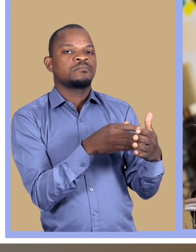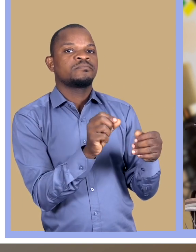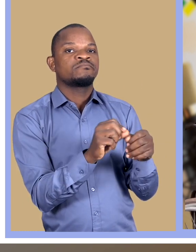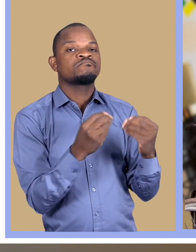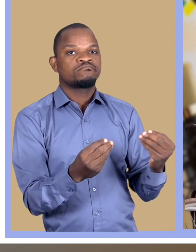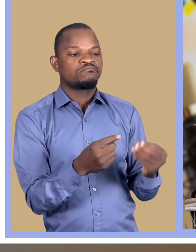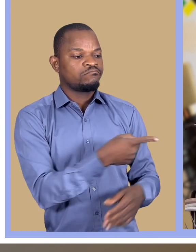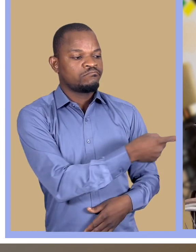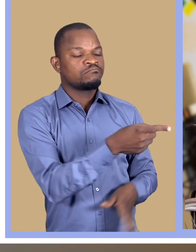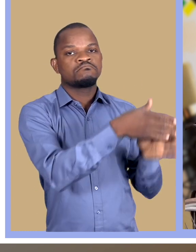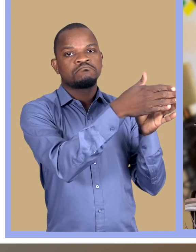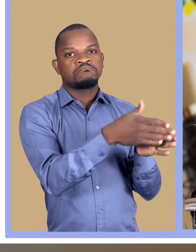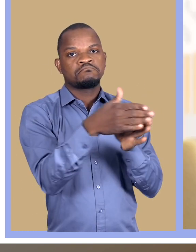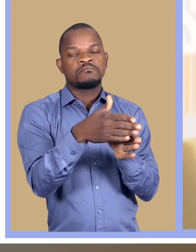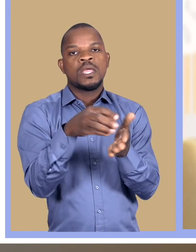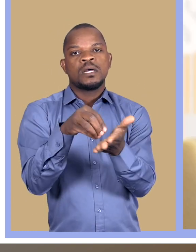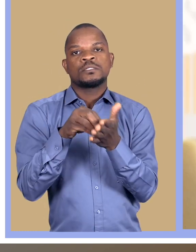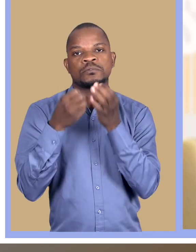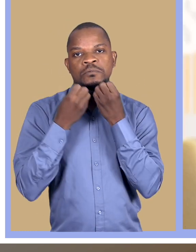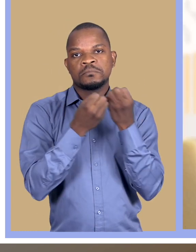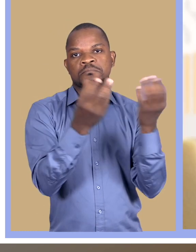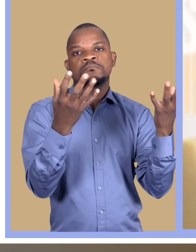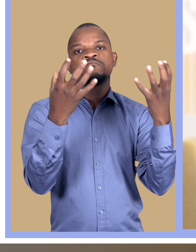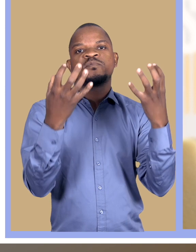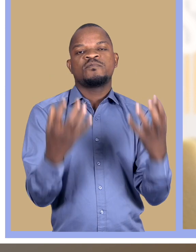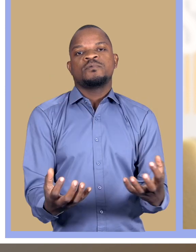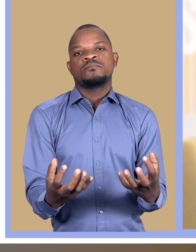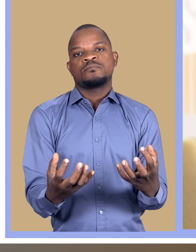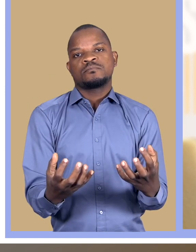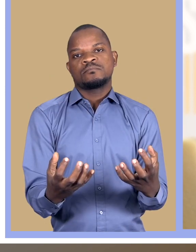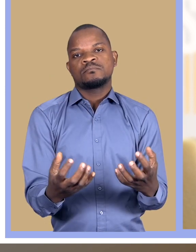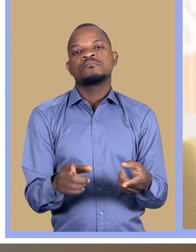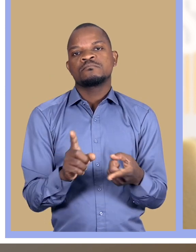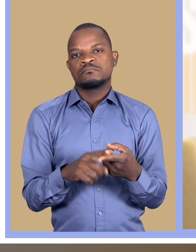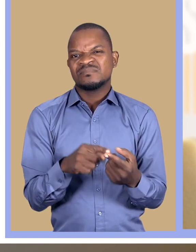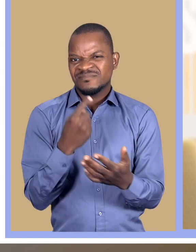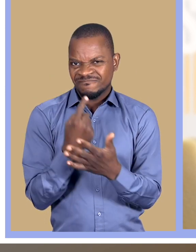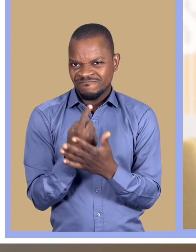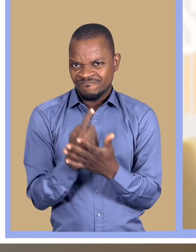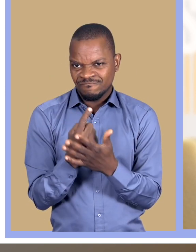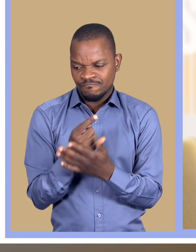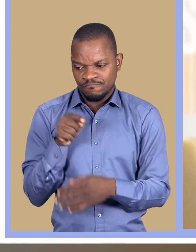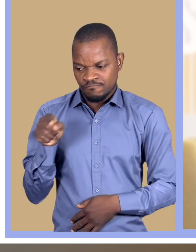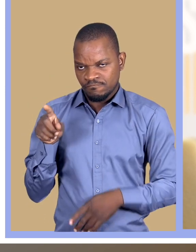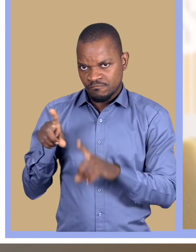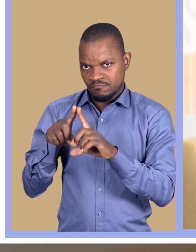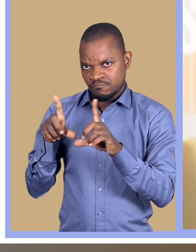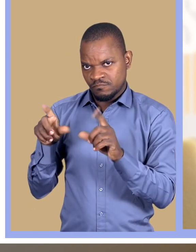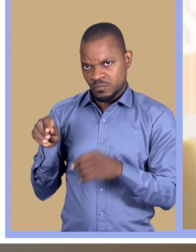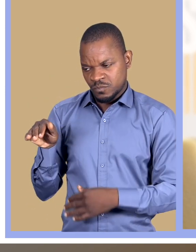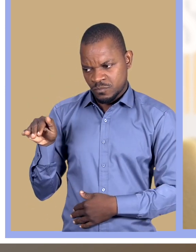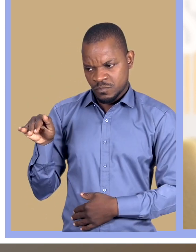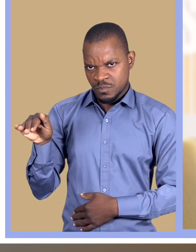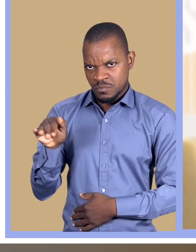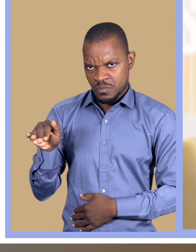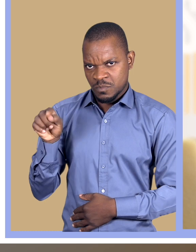O cidadão também não terá acesso a esta informação ambiental. Portanto, nós investirmos também na comunicação social. Aliás, hoje em